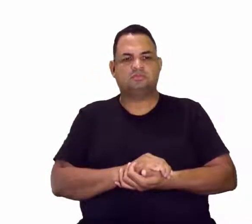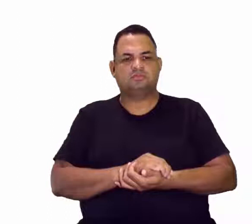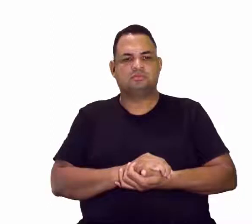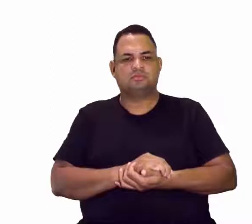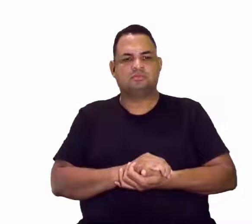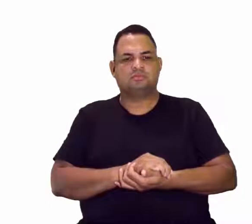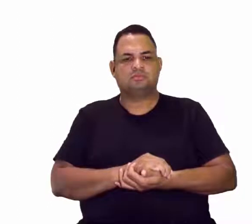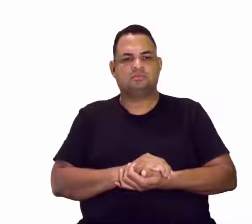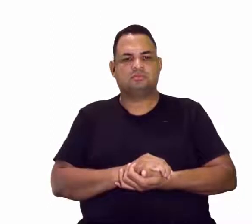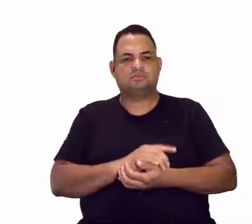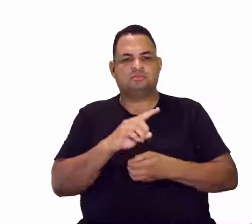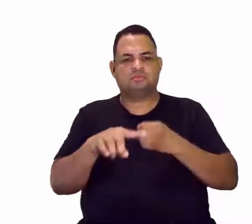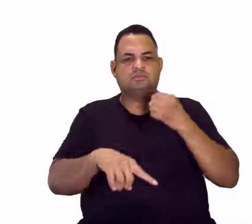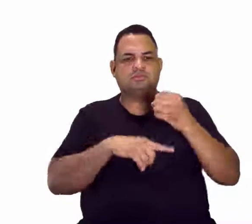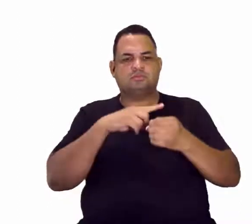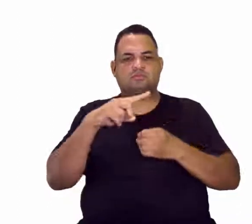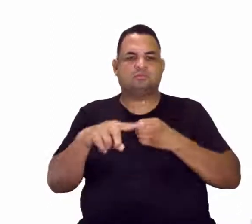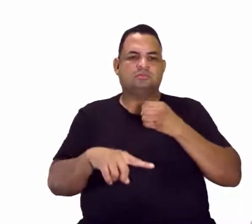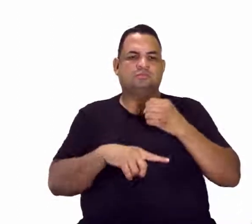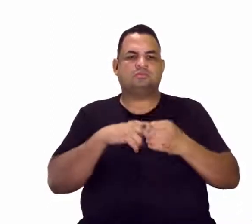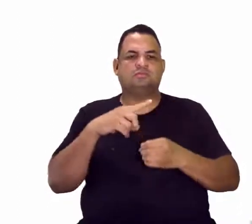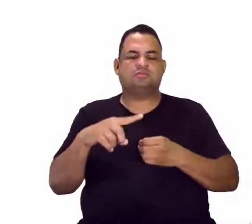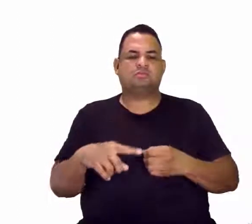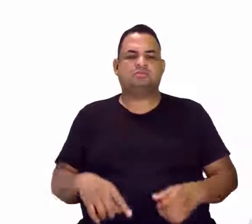de átomo